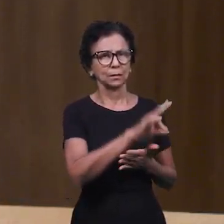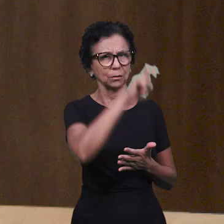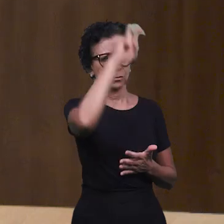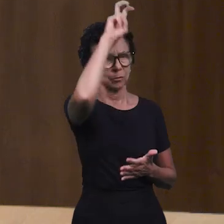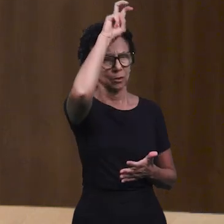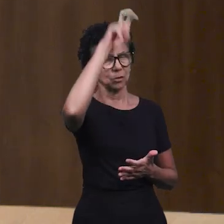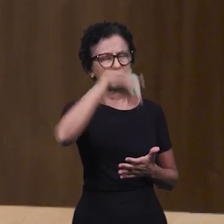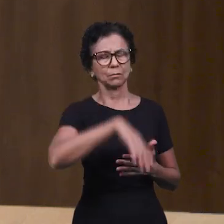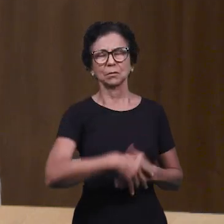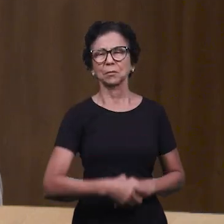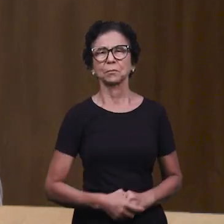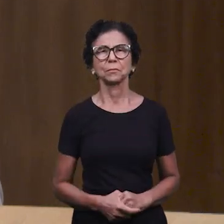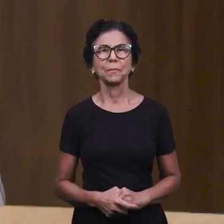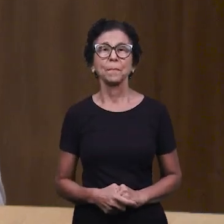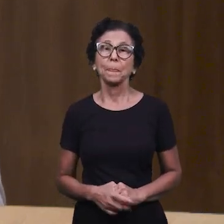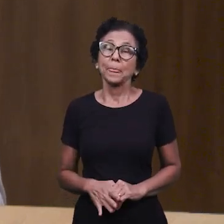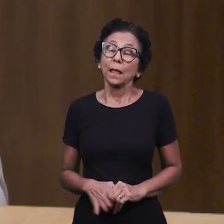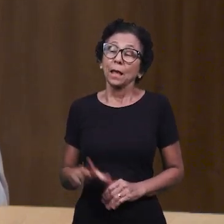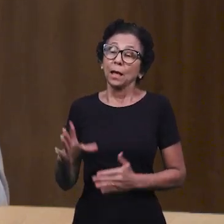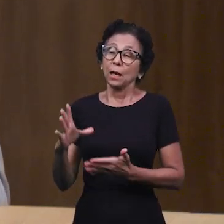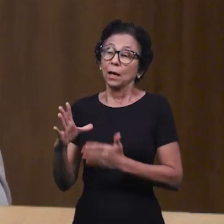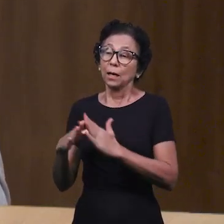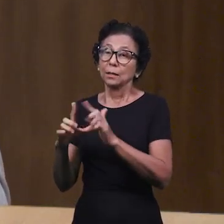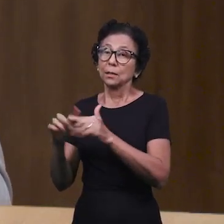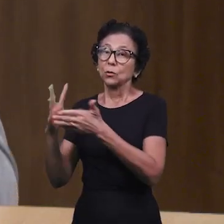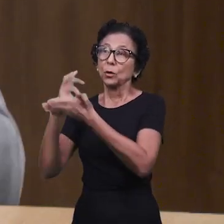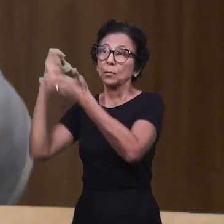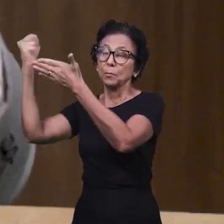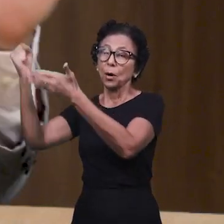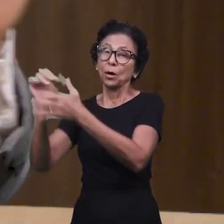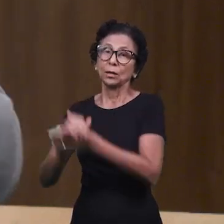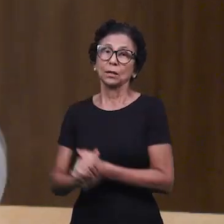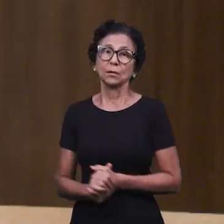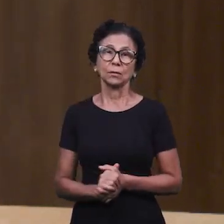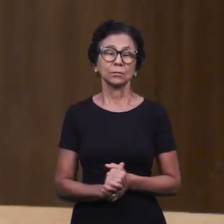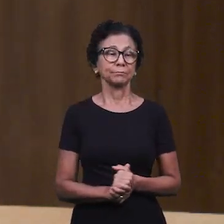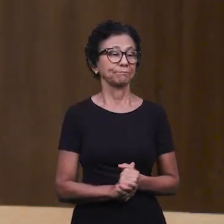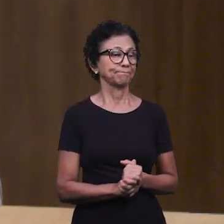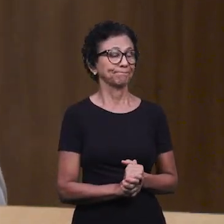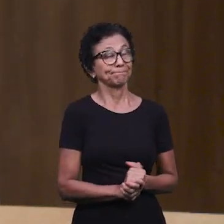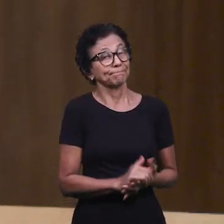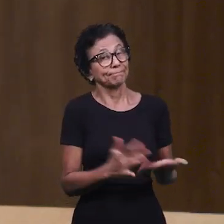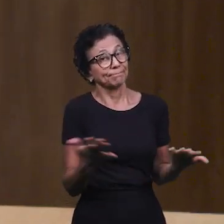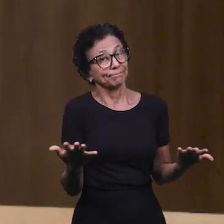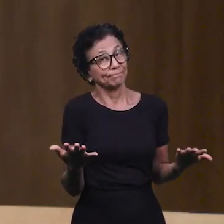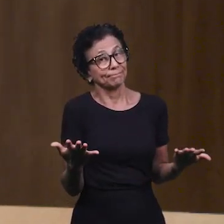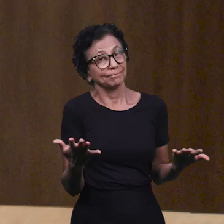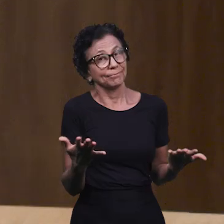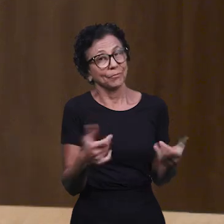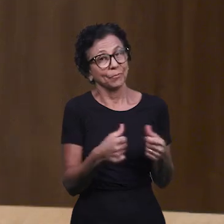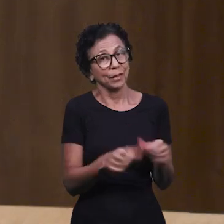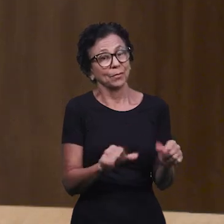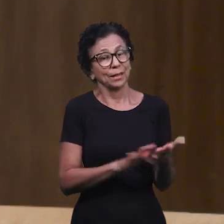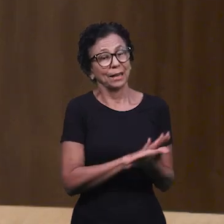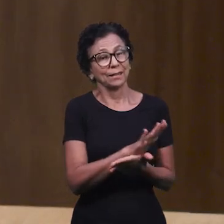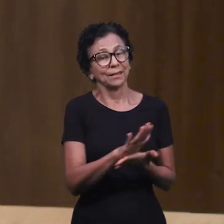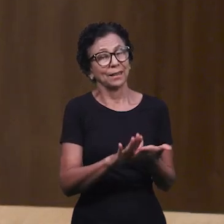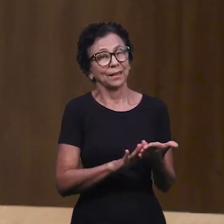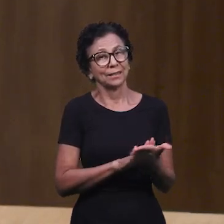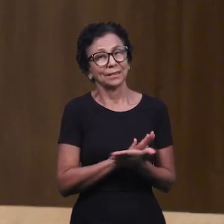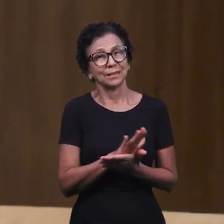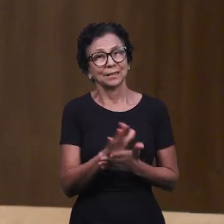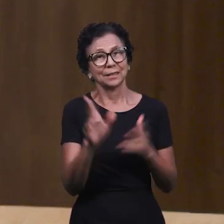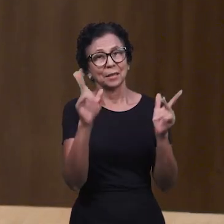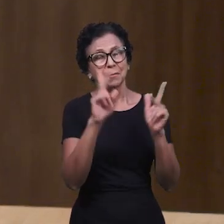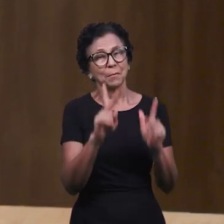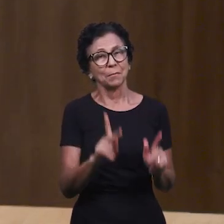igreja, né? Mas nesse momento, para os nossos irmãos, que palavra que o senhor gostaria de dar, pastor Gilson,